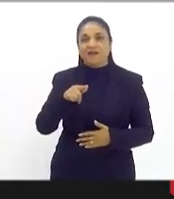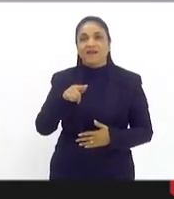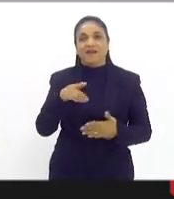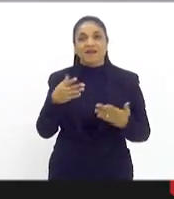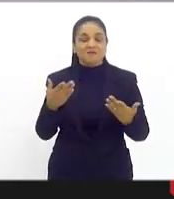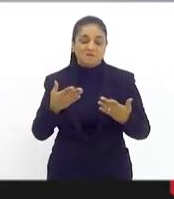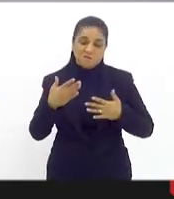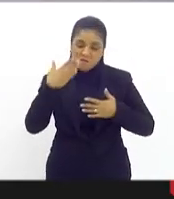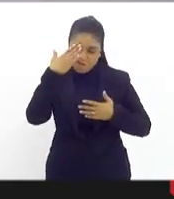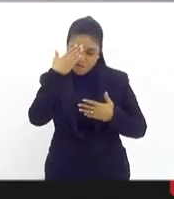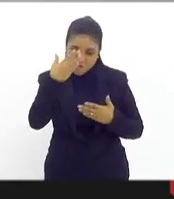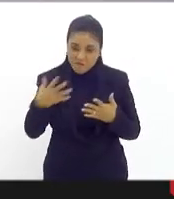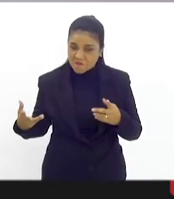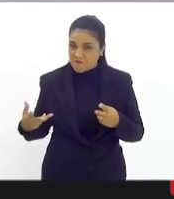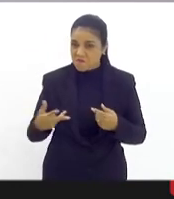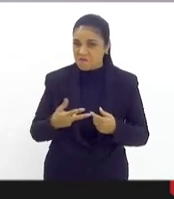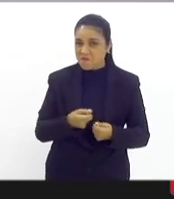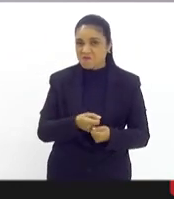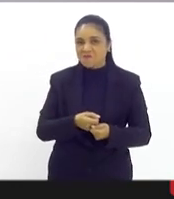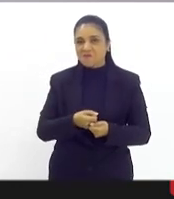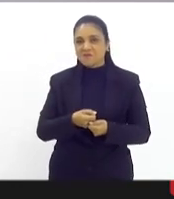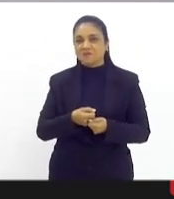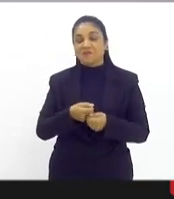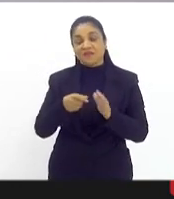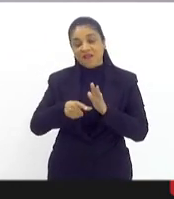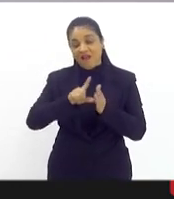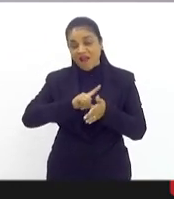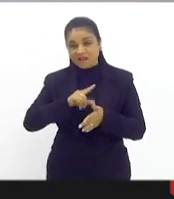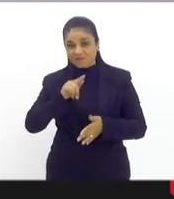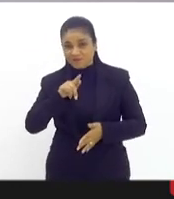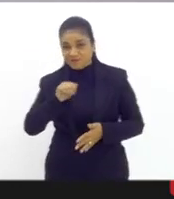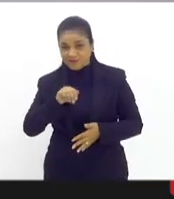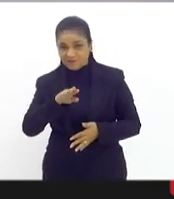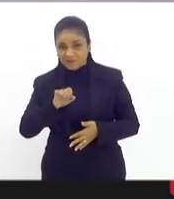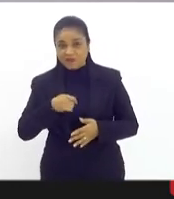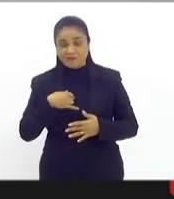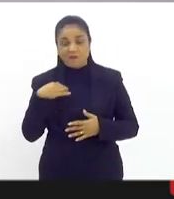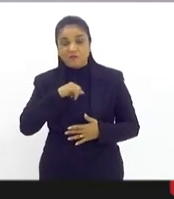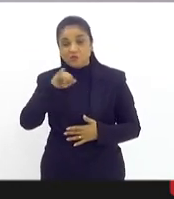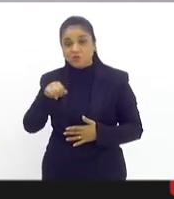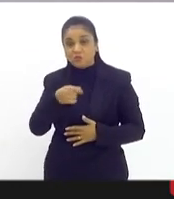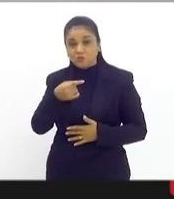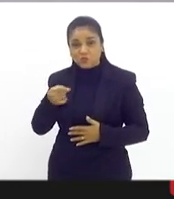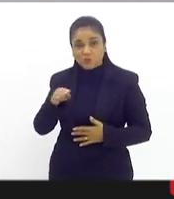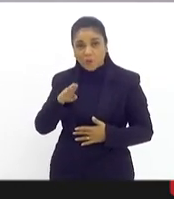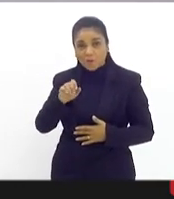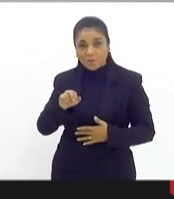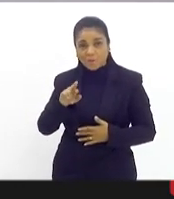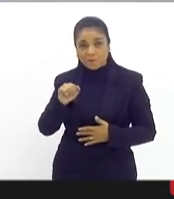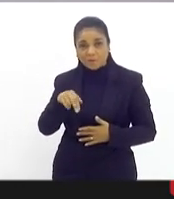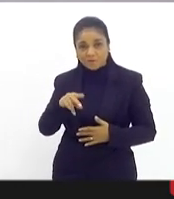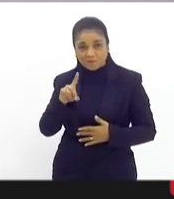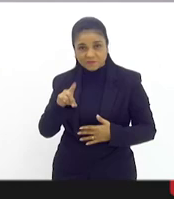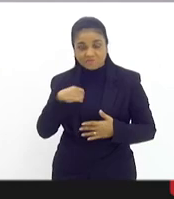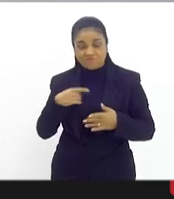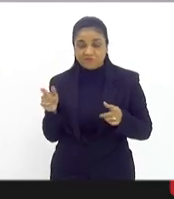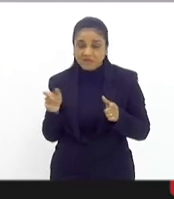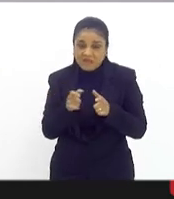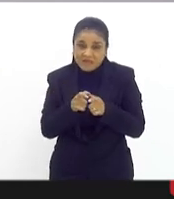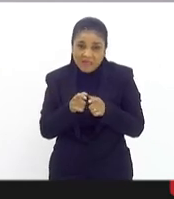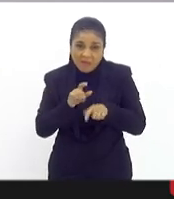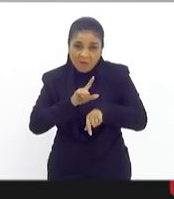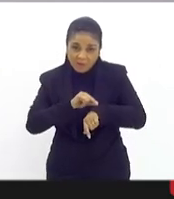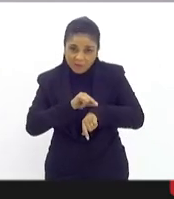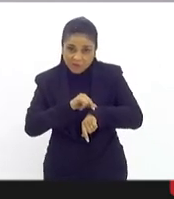introdução maravilhosa, antes de Gabeira falar, lembrar, porque pela fala do João Brant, infelizmente a gente tem um tempo, né, bastante restrito, mas que a